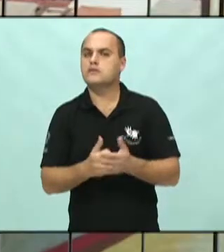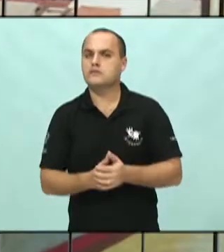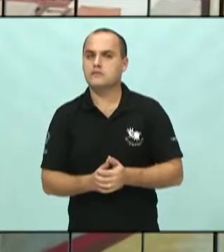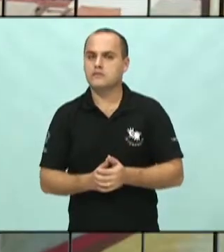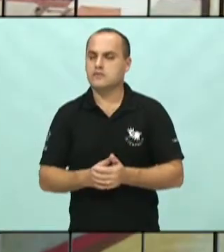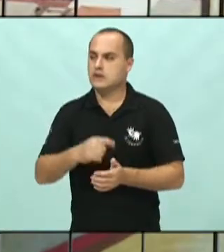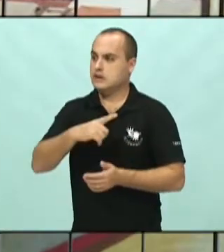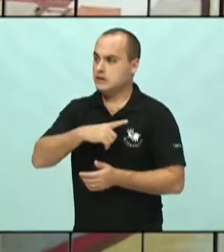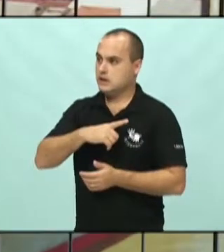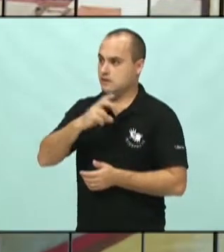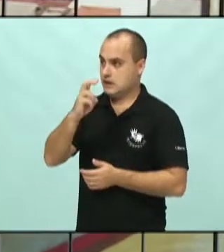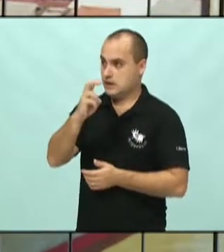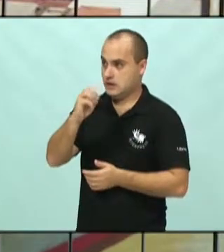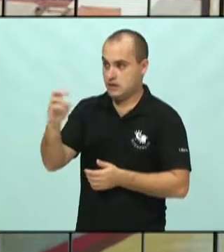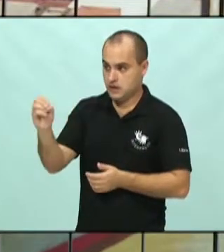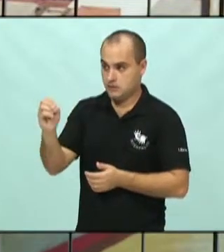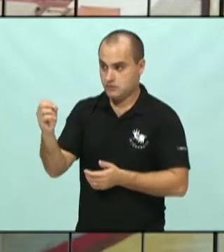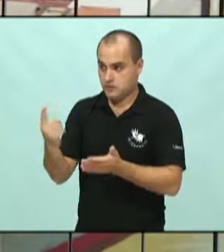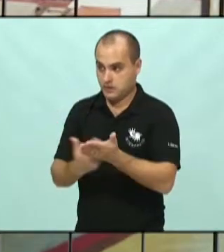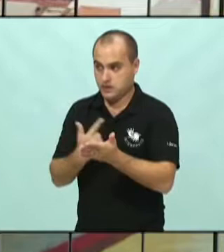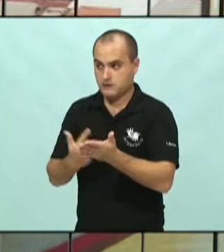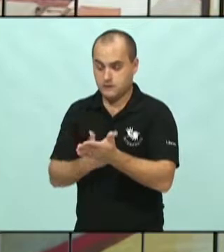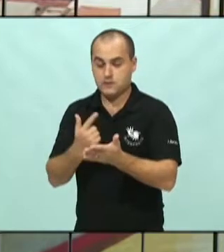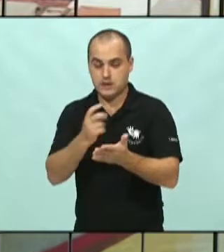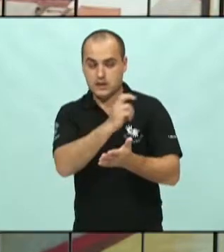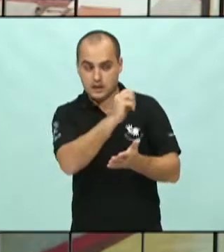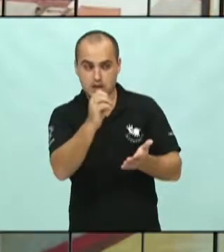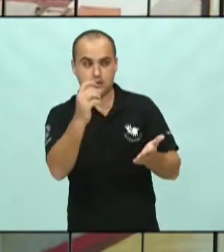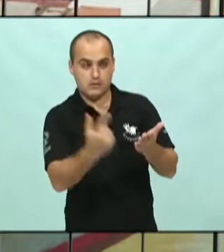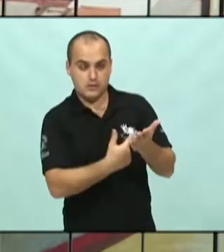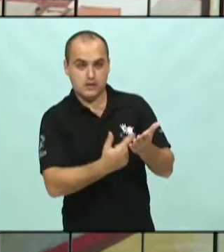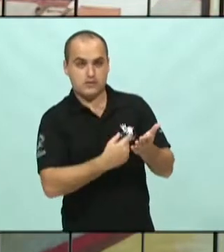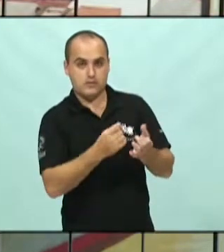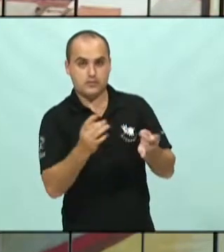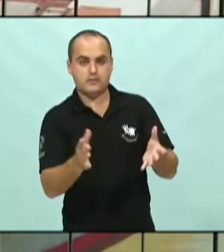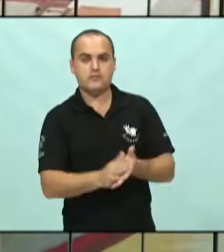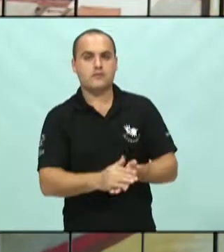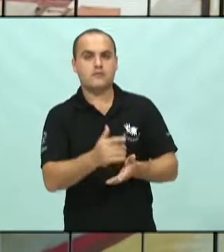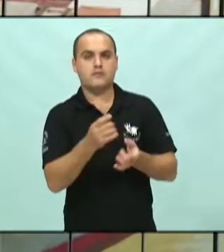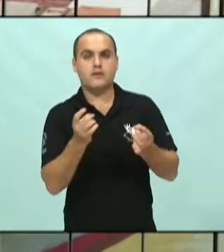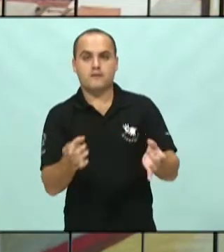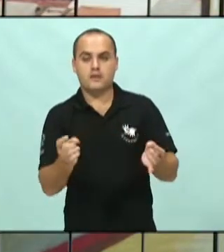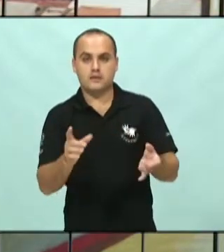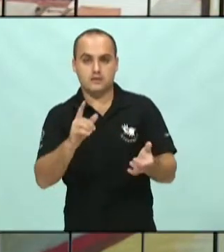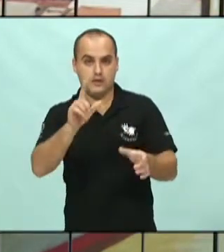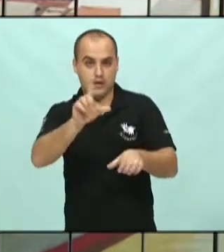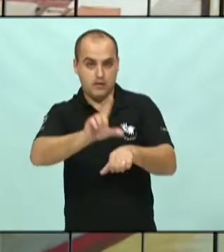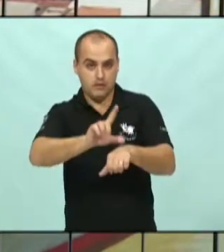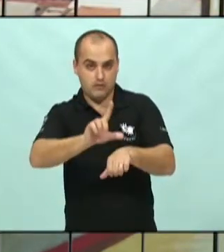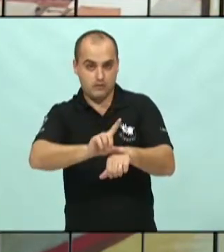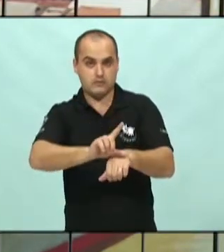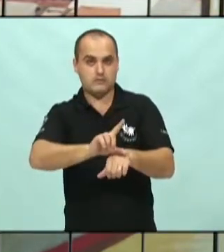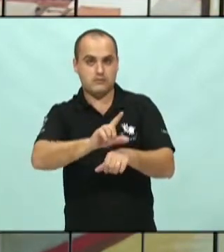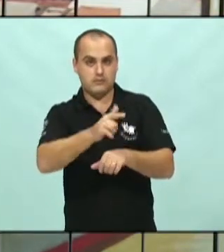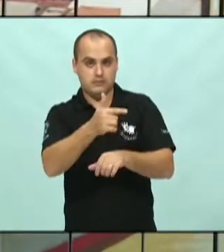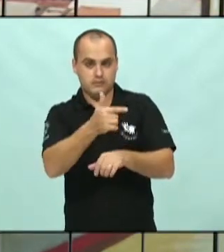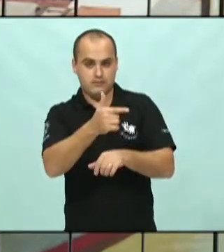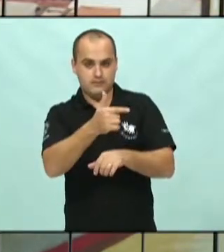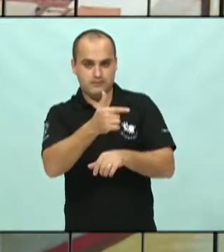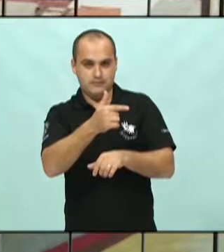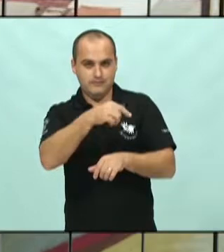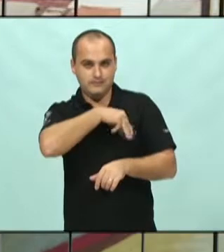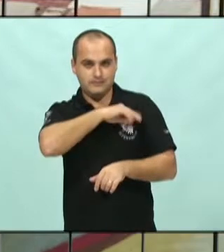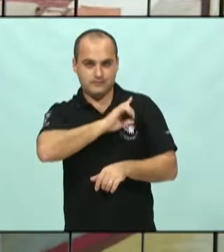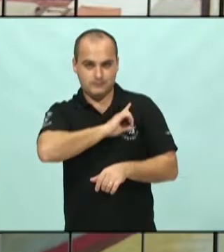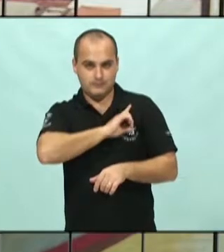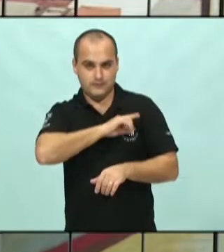edição teve 500 exemplares. 500 exemplares. Então ele está sendo vendido na loja do Marcílio, que é a Convés do Marinheiro, fica na